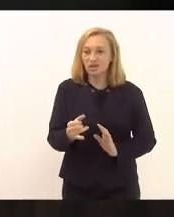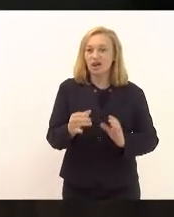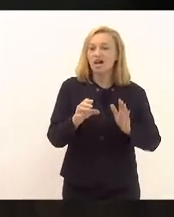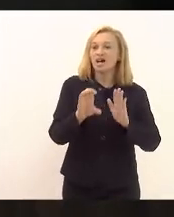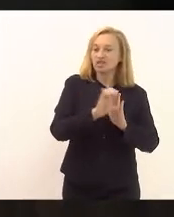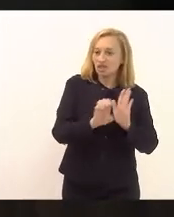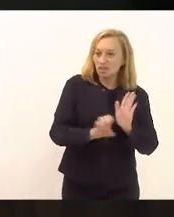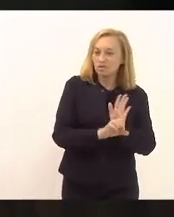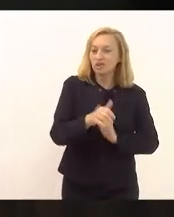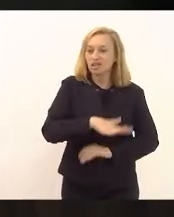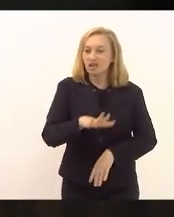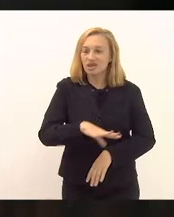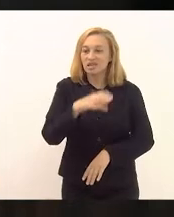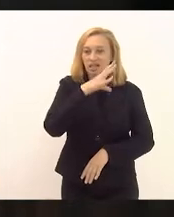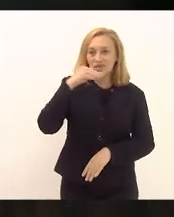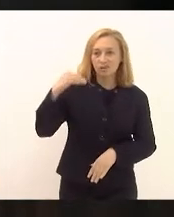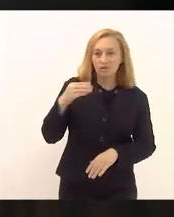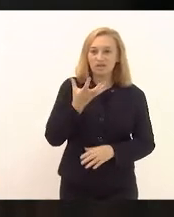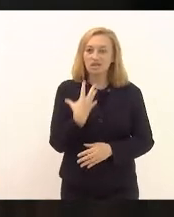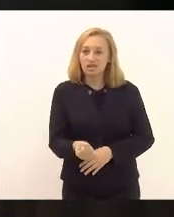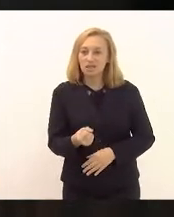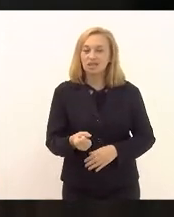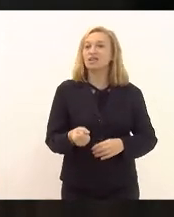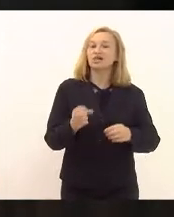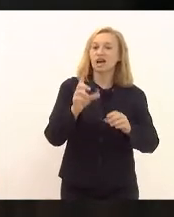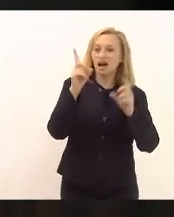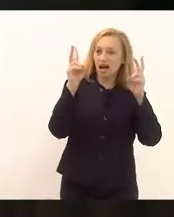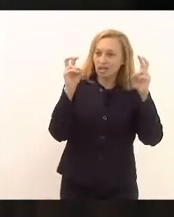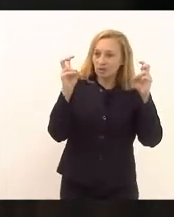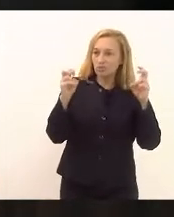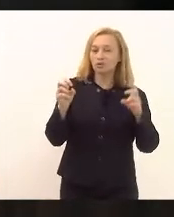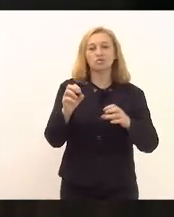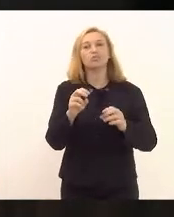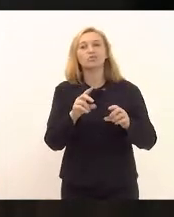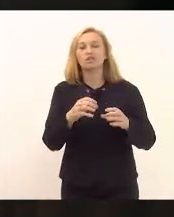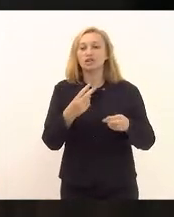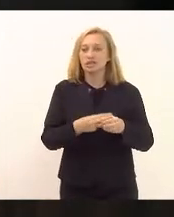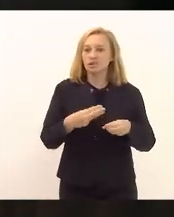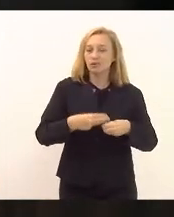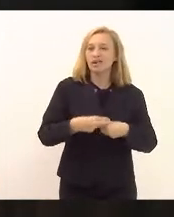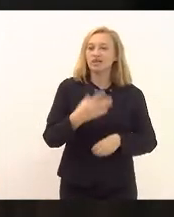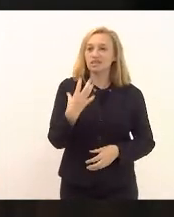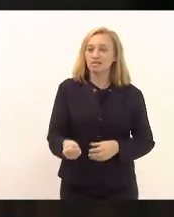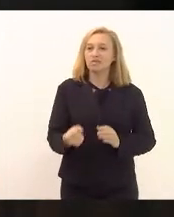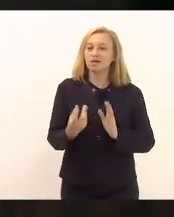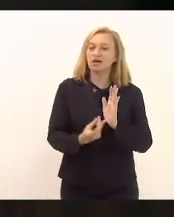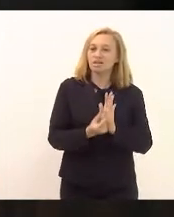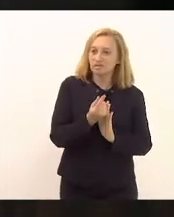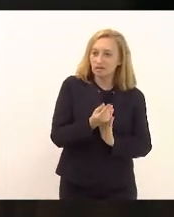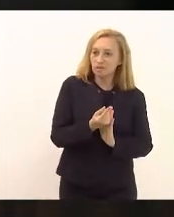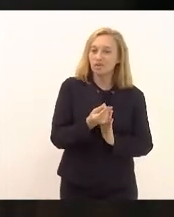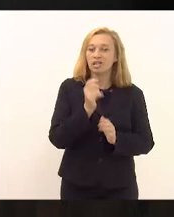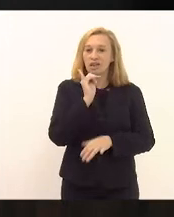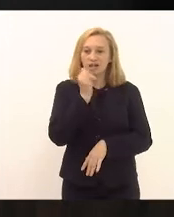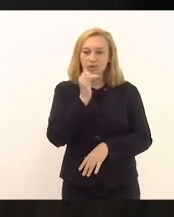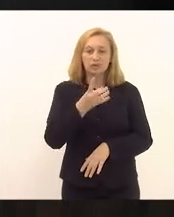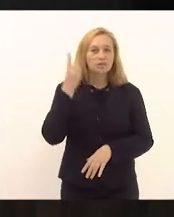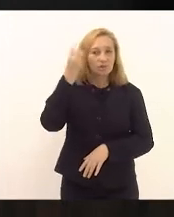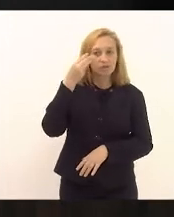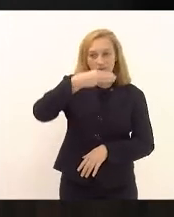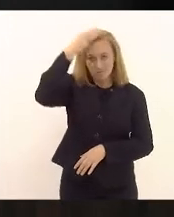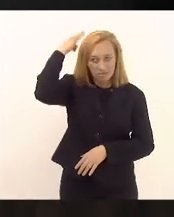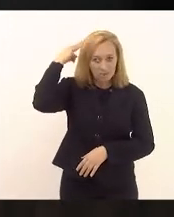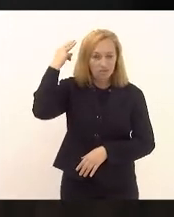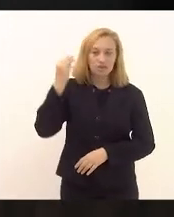favorável. De segurança pública, assunto de polícia, favorável. De assuntos municipais e desenvolvimento regional, favorável. De orçamento, favorável. Relator de deputado Márcio